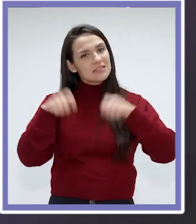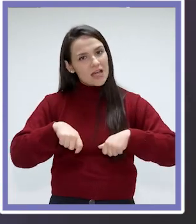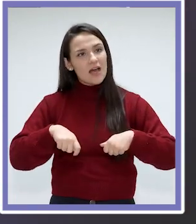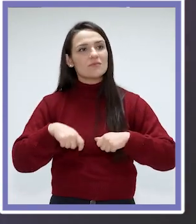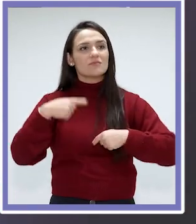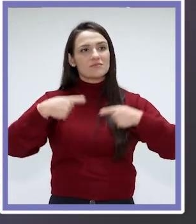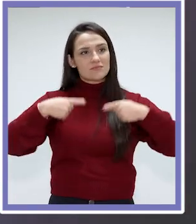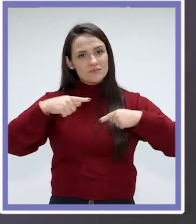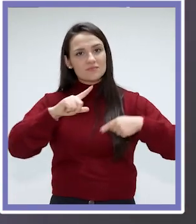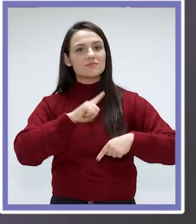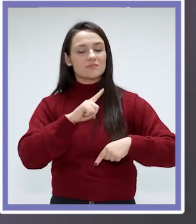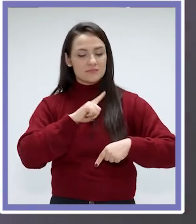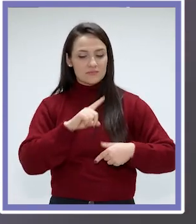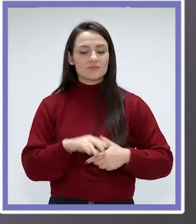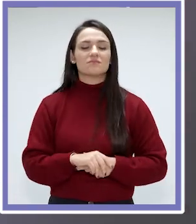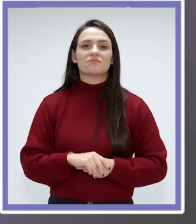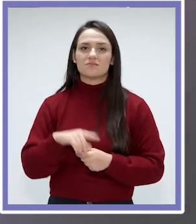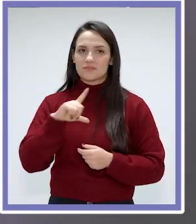várias